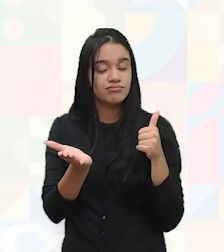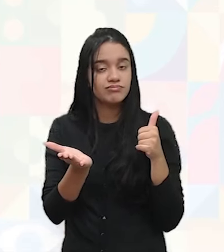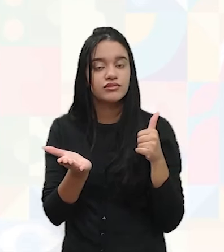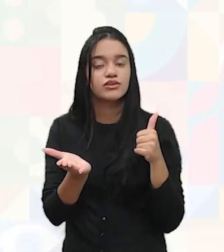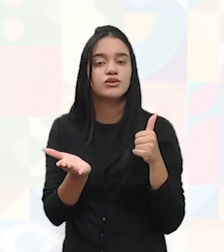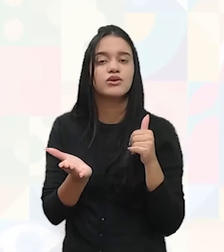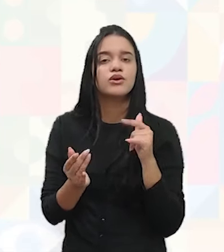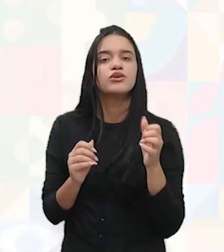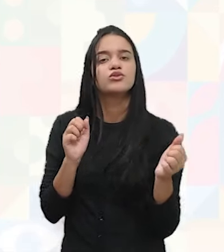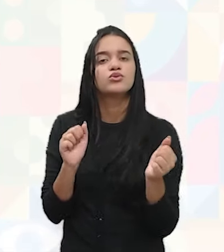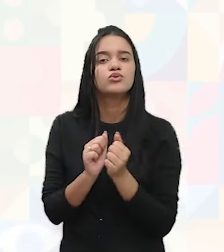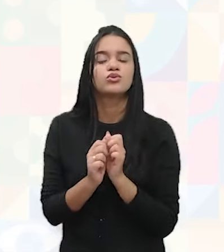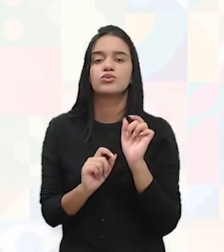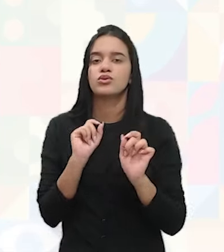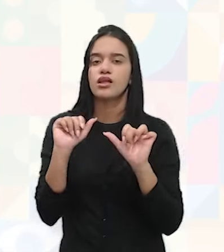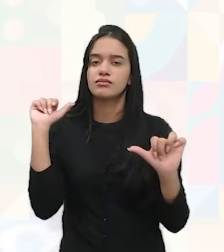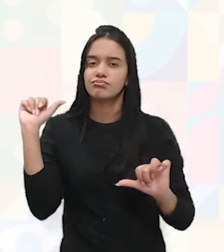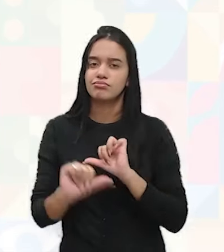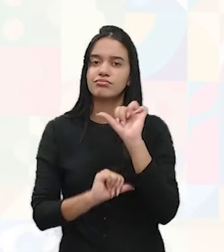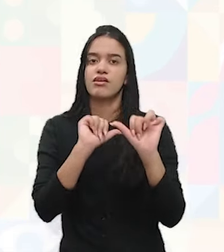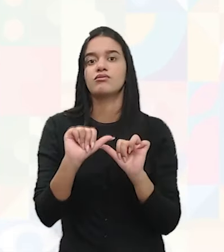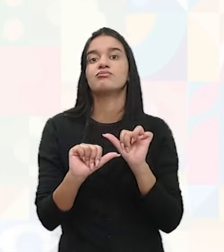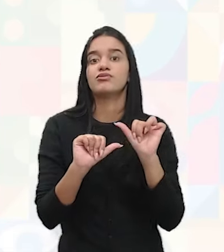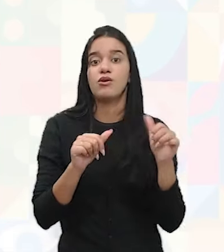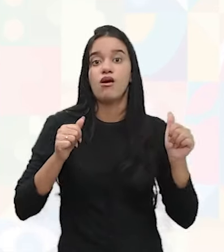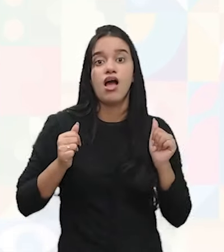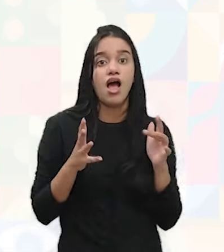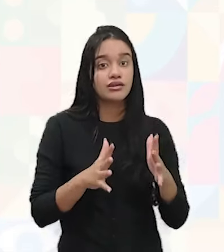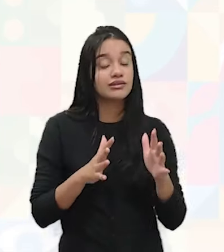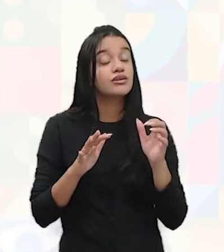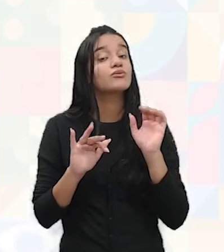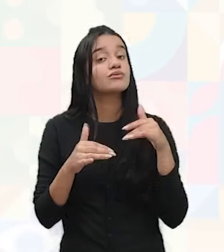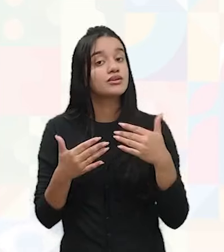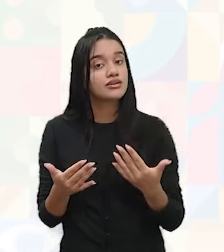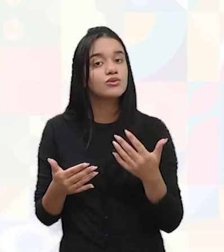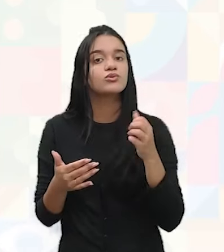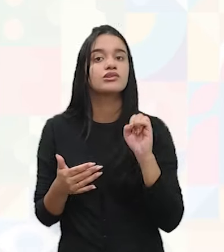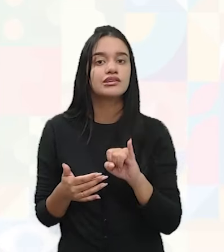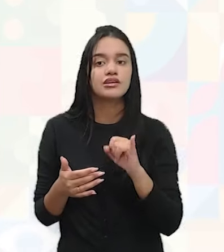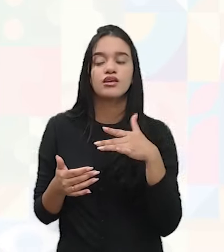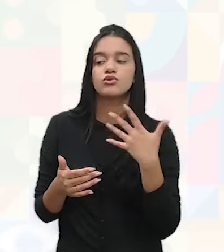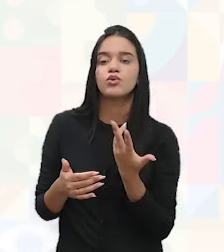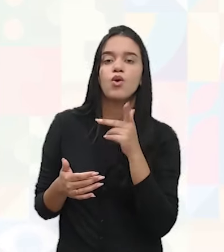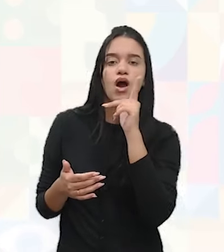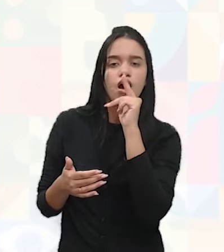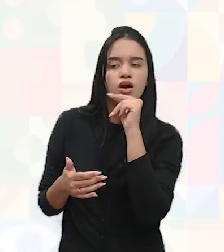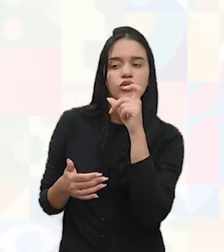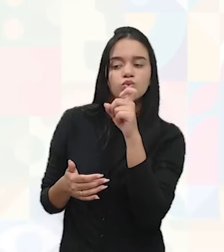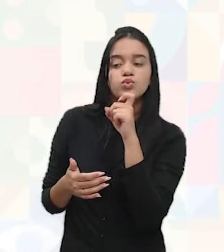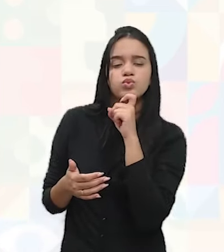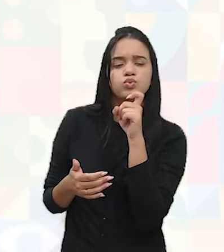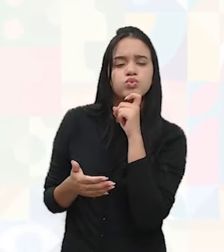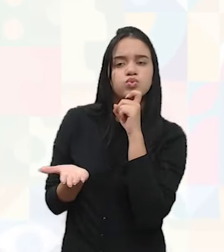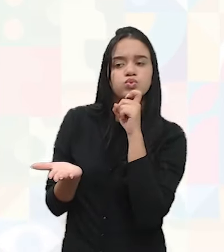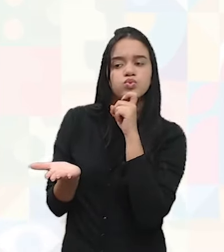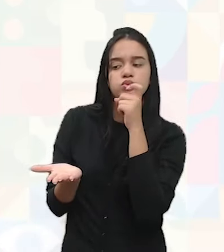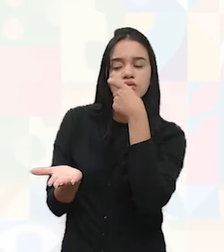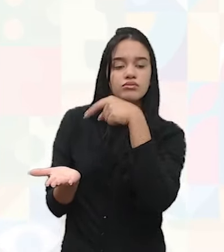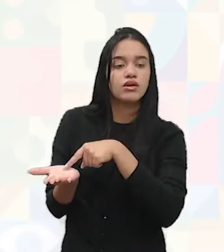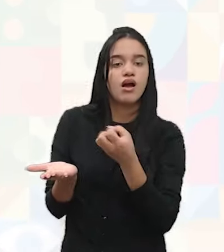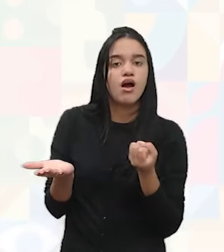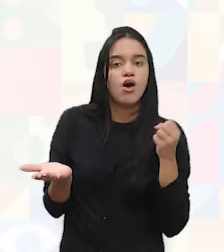que juntos se transformam numa Reação em Cadeia então se eu estou resfriando eu estou tirando o calor então eu vou